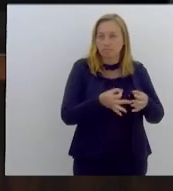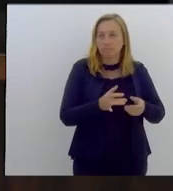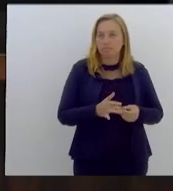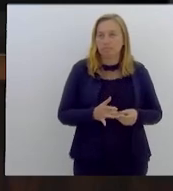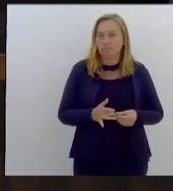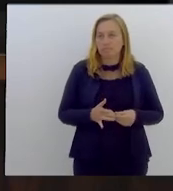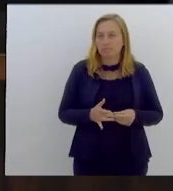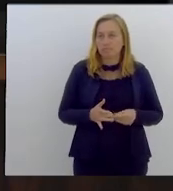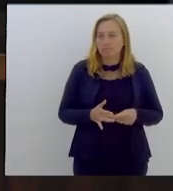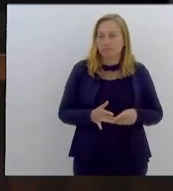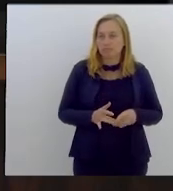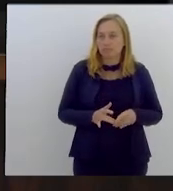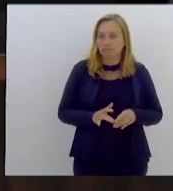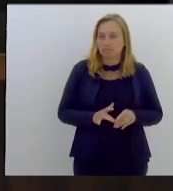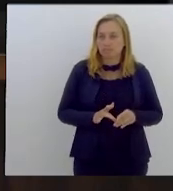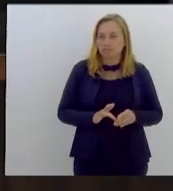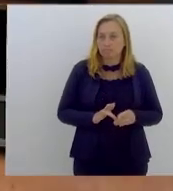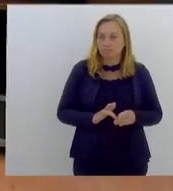dar o parecer.